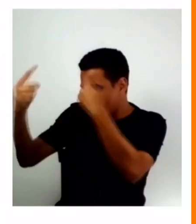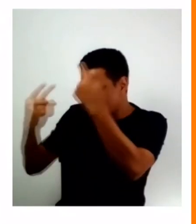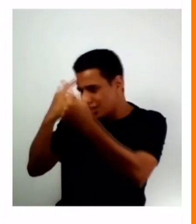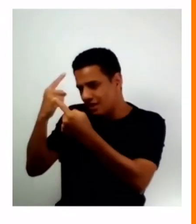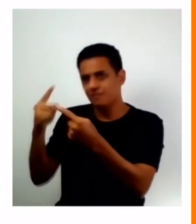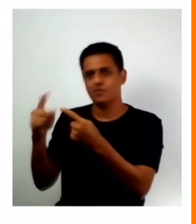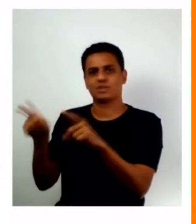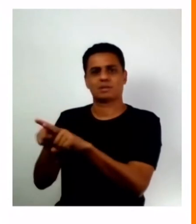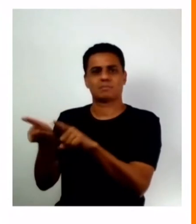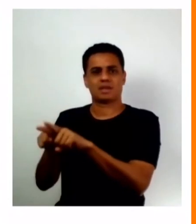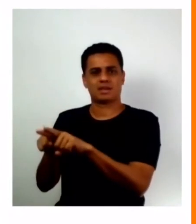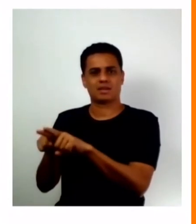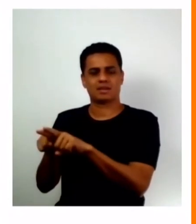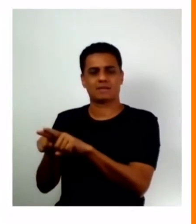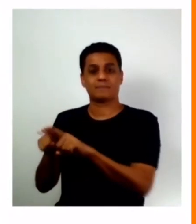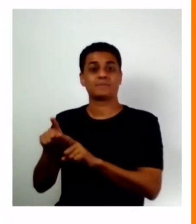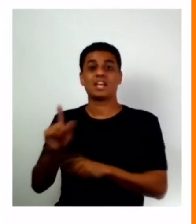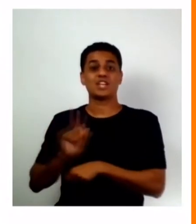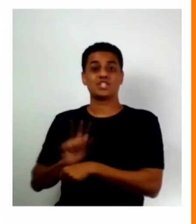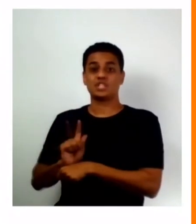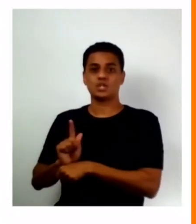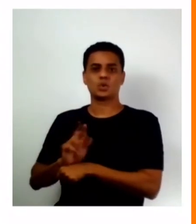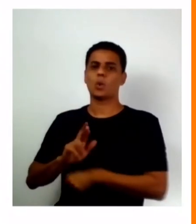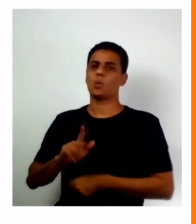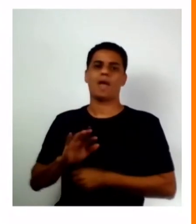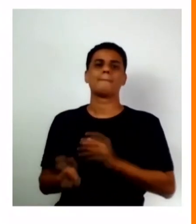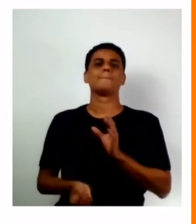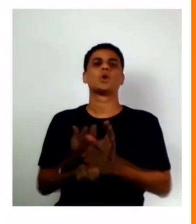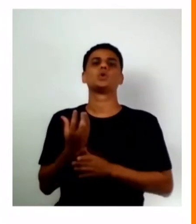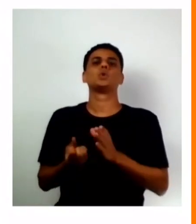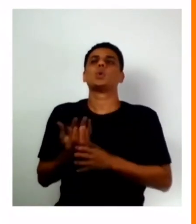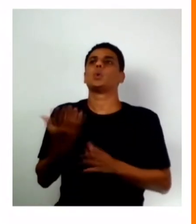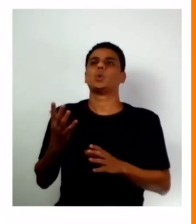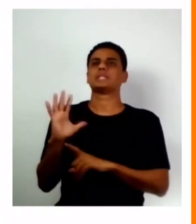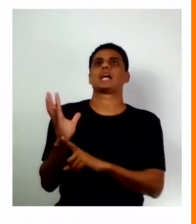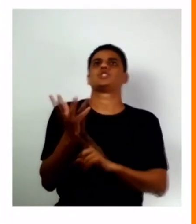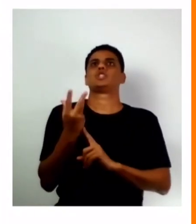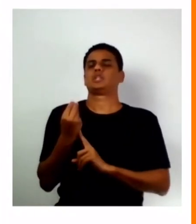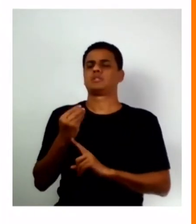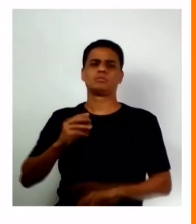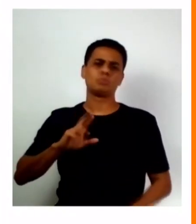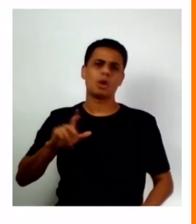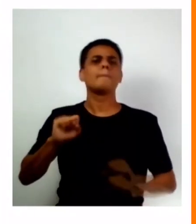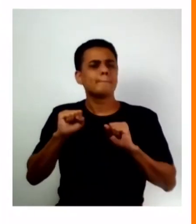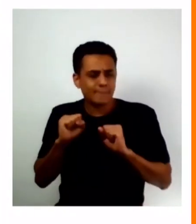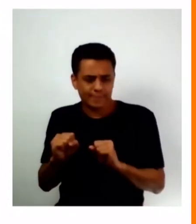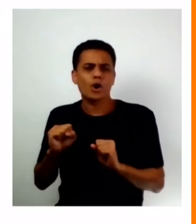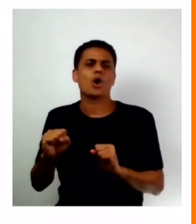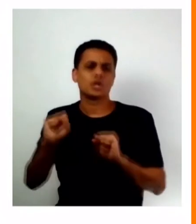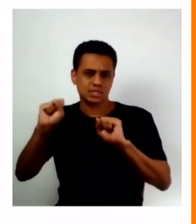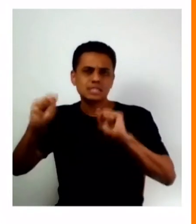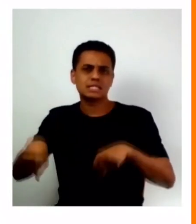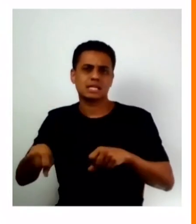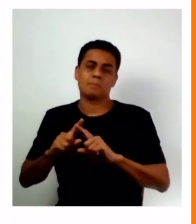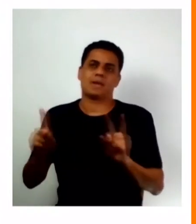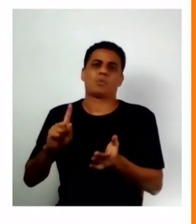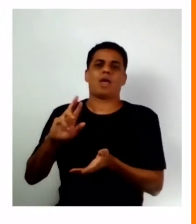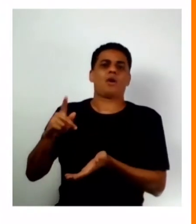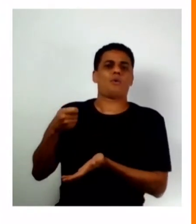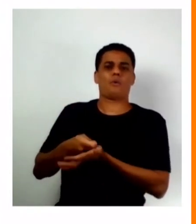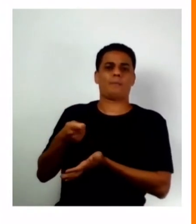cultural não é um artista, não é um criador. Em princípio, pode ser. Então, um gestor cultural tem que ser muito sensível.